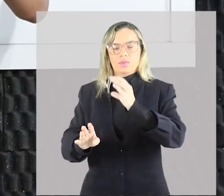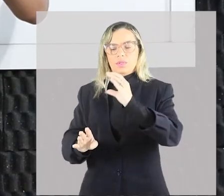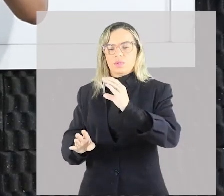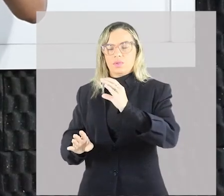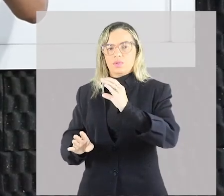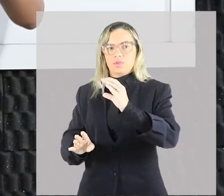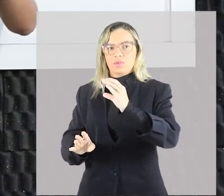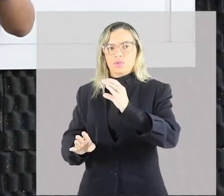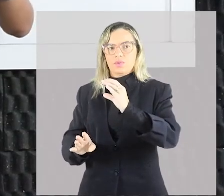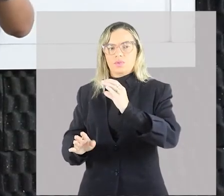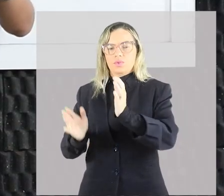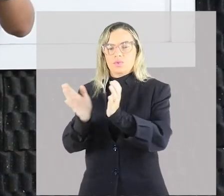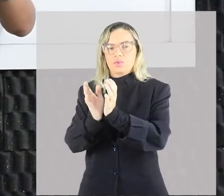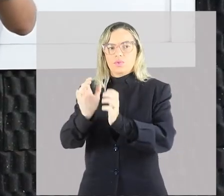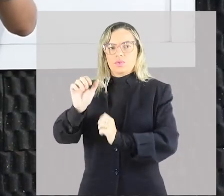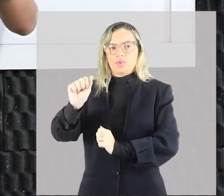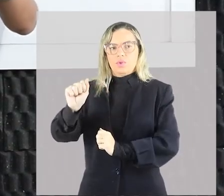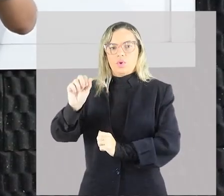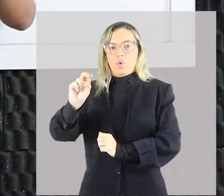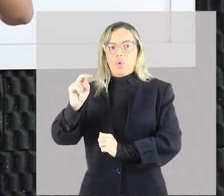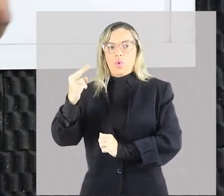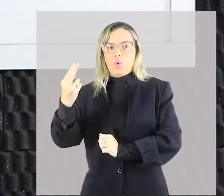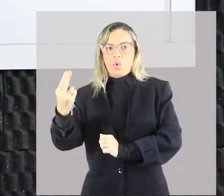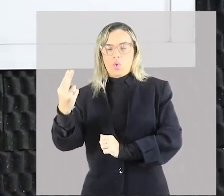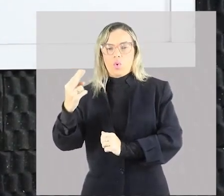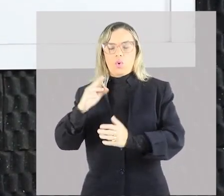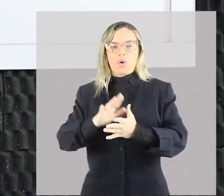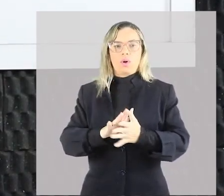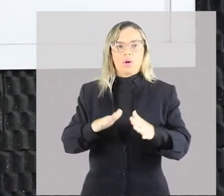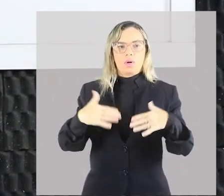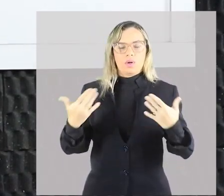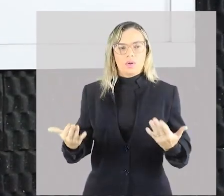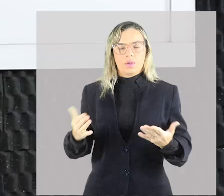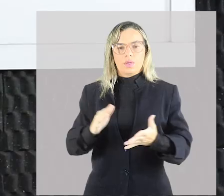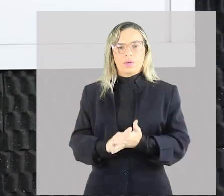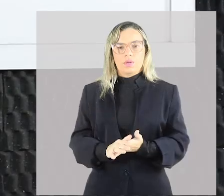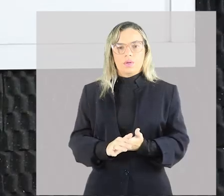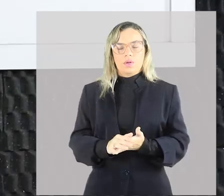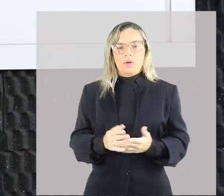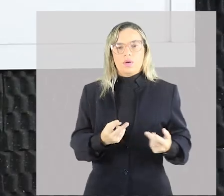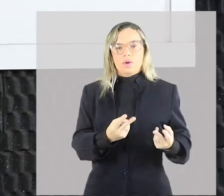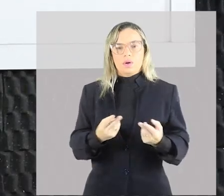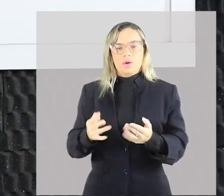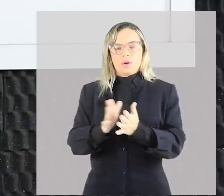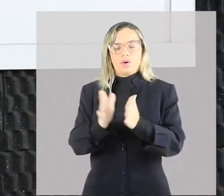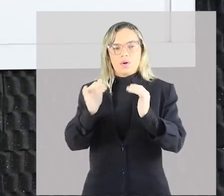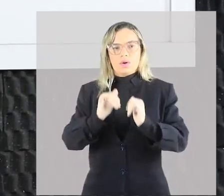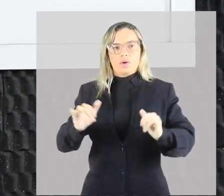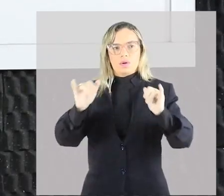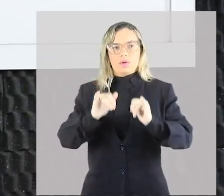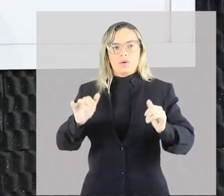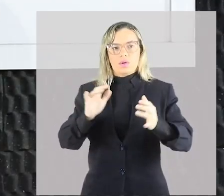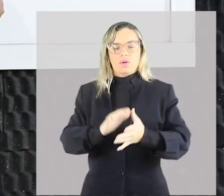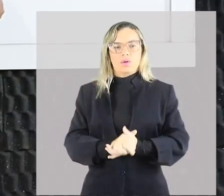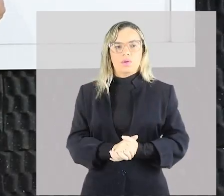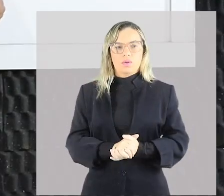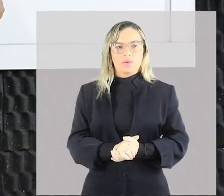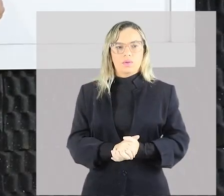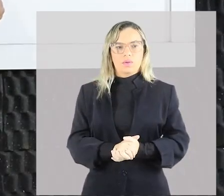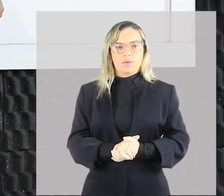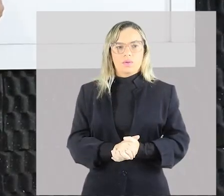A. Ou então, a mesma informação é que